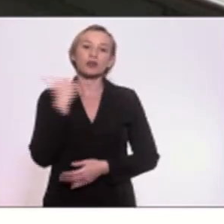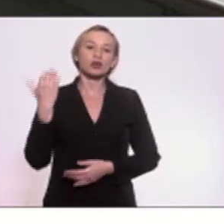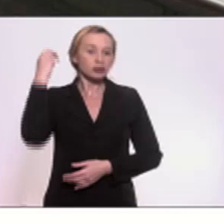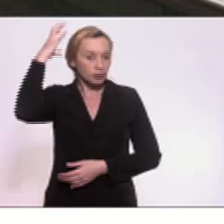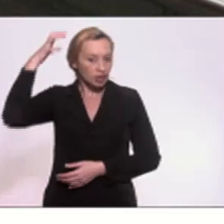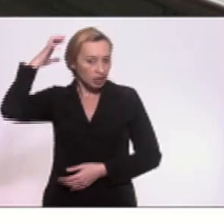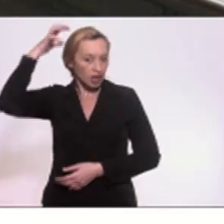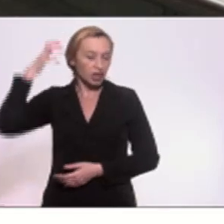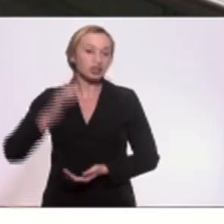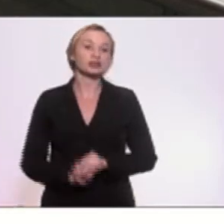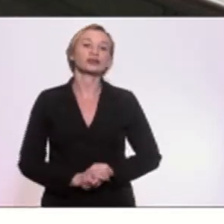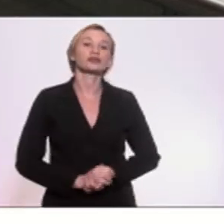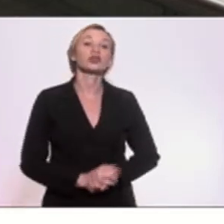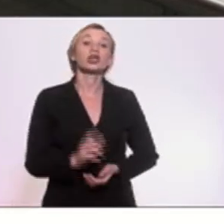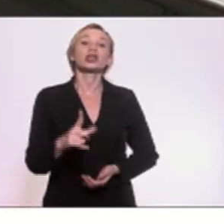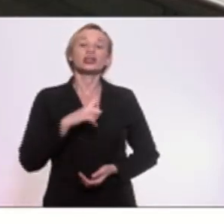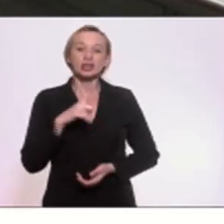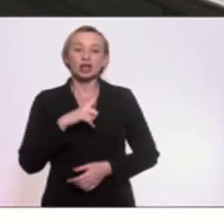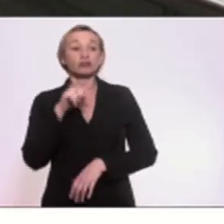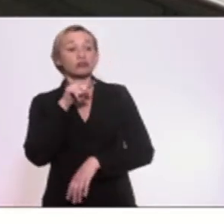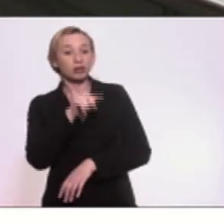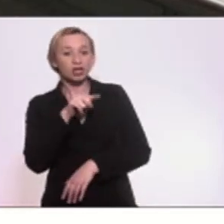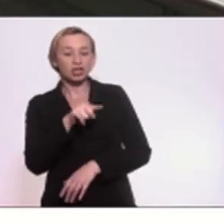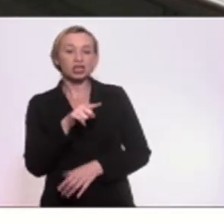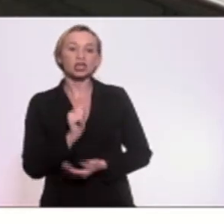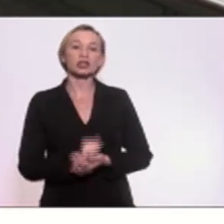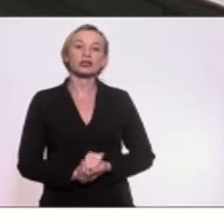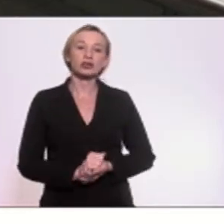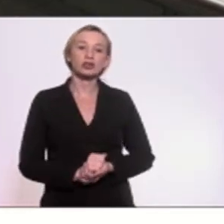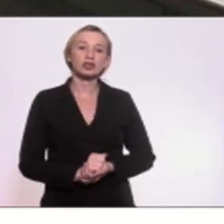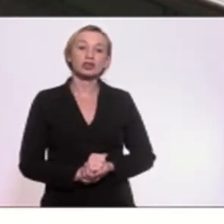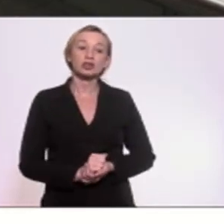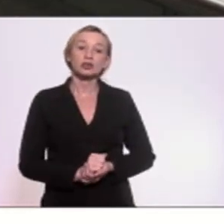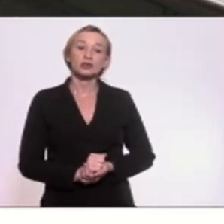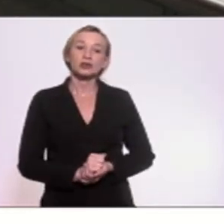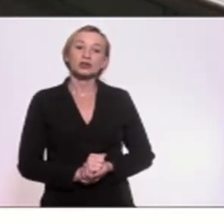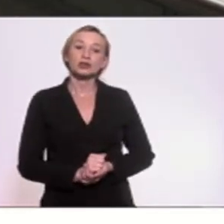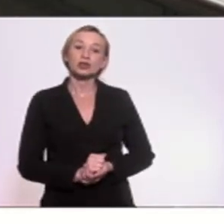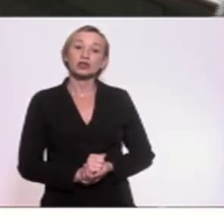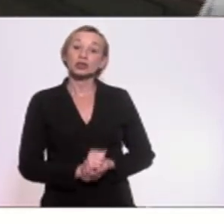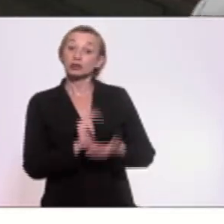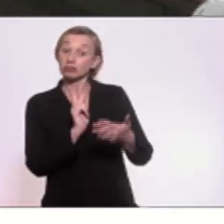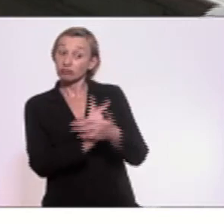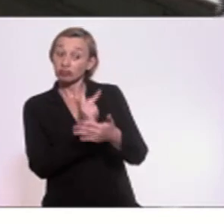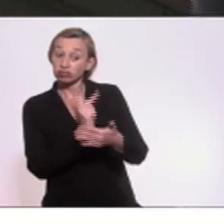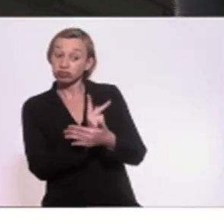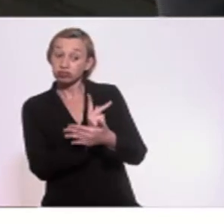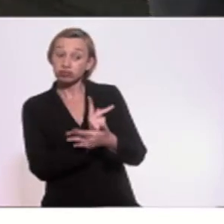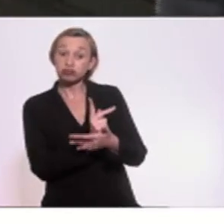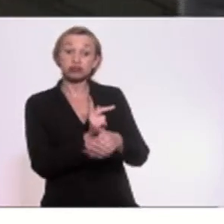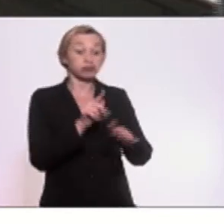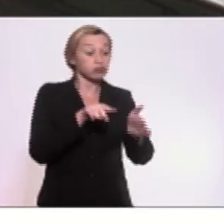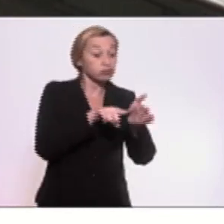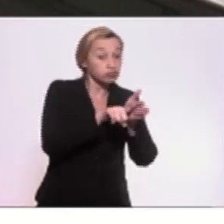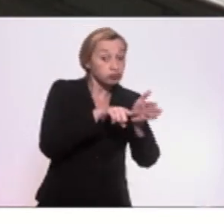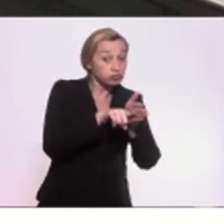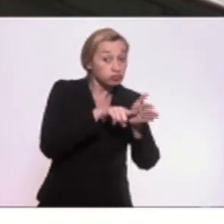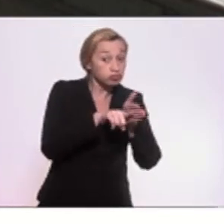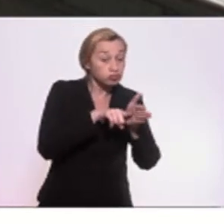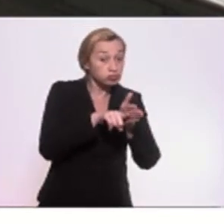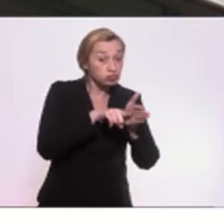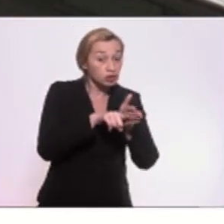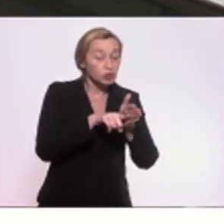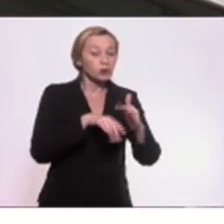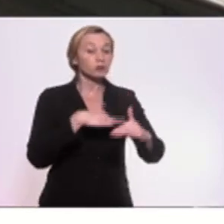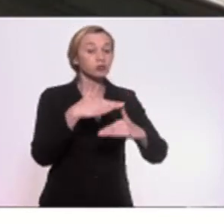Franco. Afinal de contas, temos aí indícios de obstrução da investigação, de obstrução